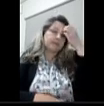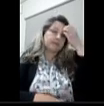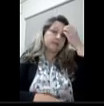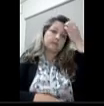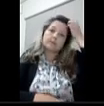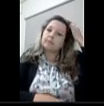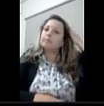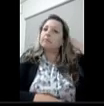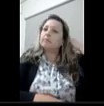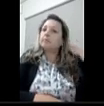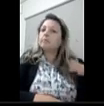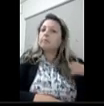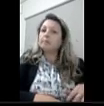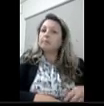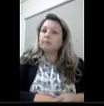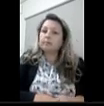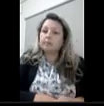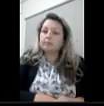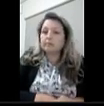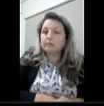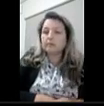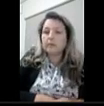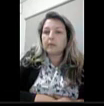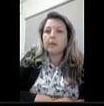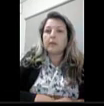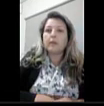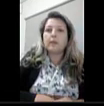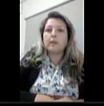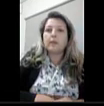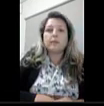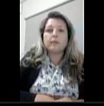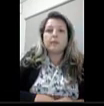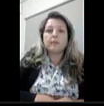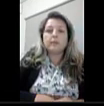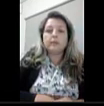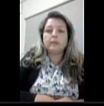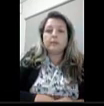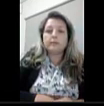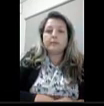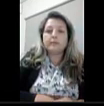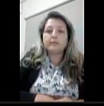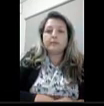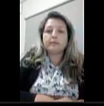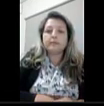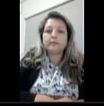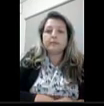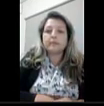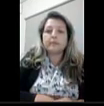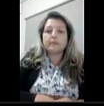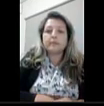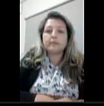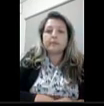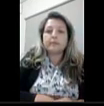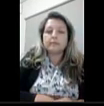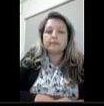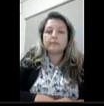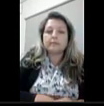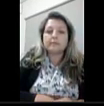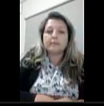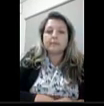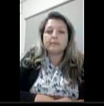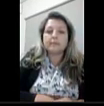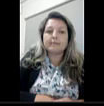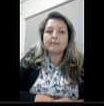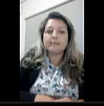essas possibilidades e lógico vocês podem ter mais ideias aí para contribuir para o aprendizado dos alunos de vocês e